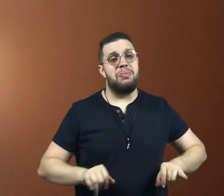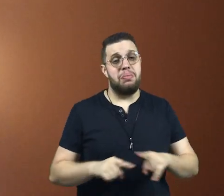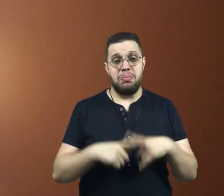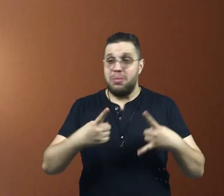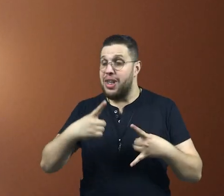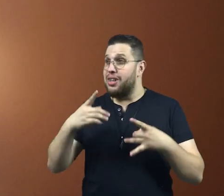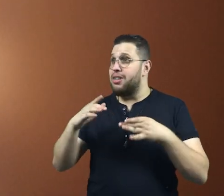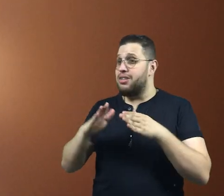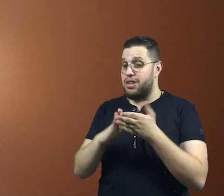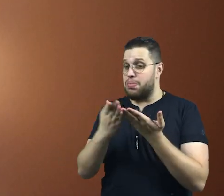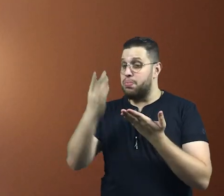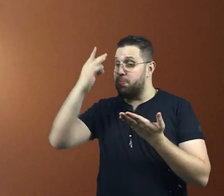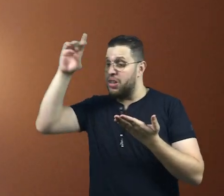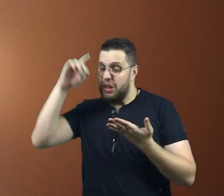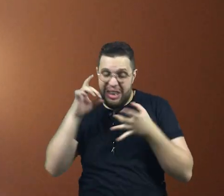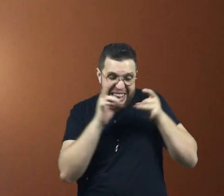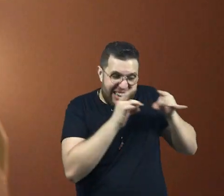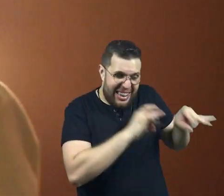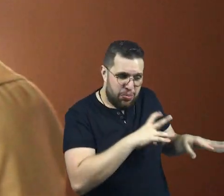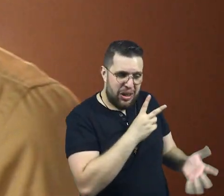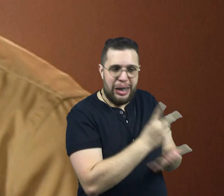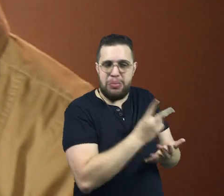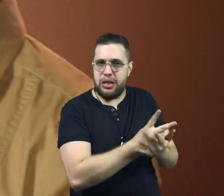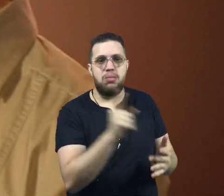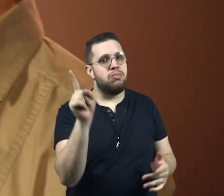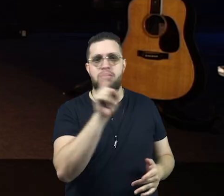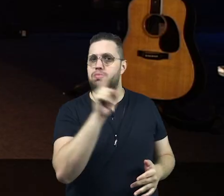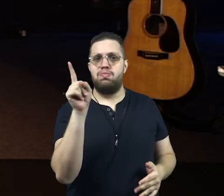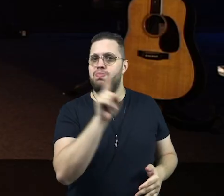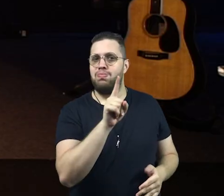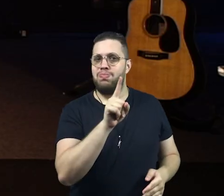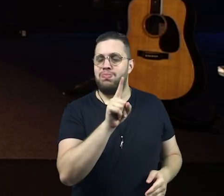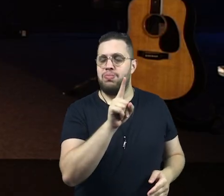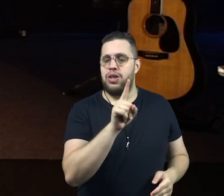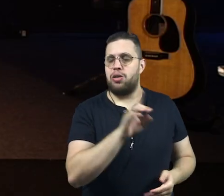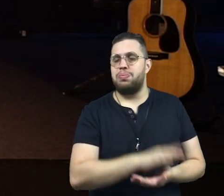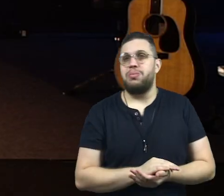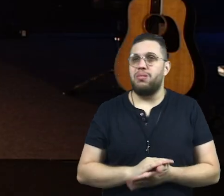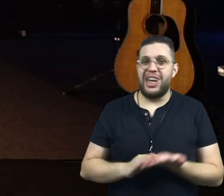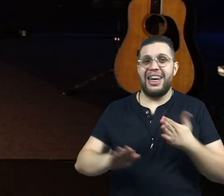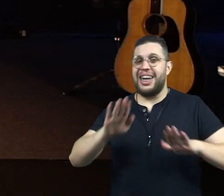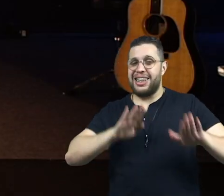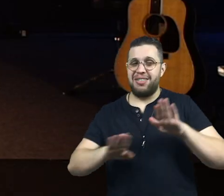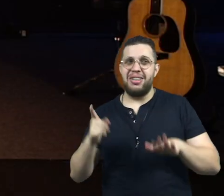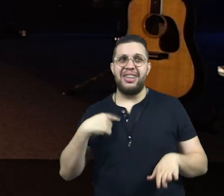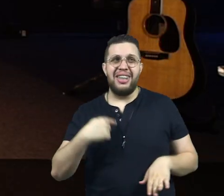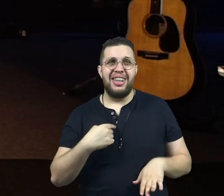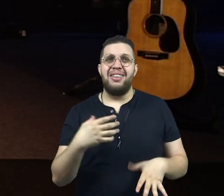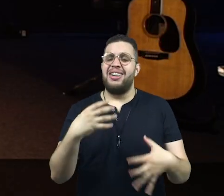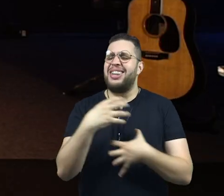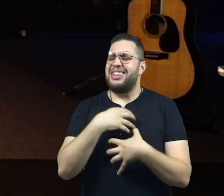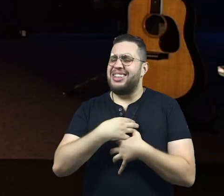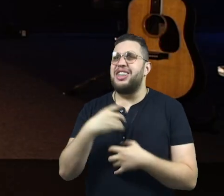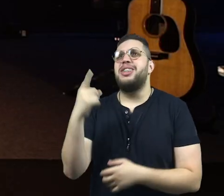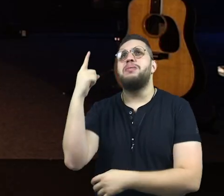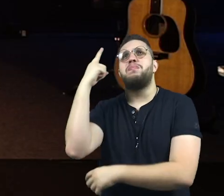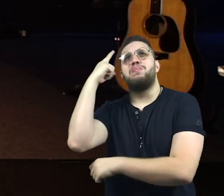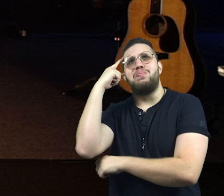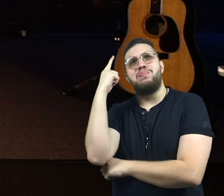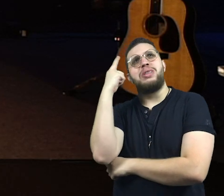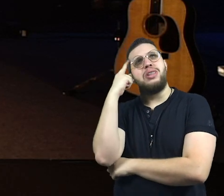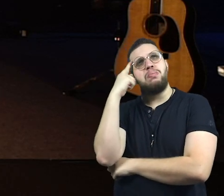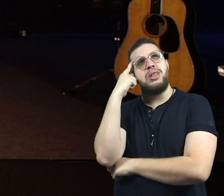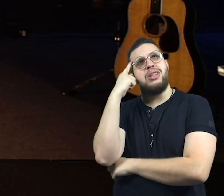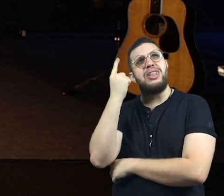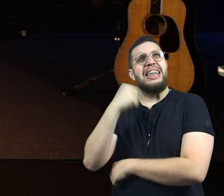o Senhor não o desprezará para sempre. Embora em alguns momentos na nossa vida a gente tenha aquele sentimento, talvez você esteja sentindo exatamente